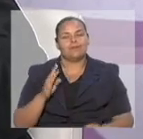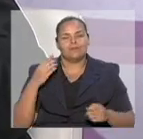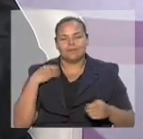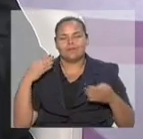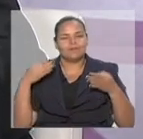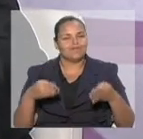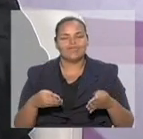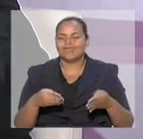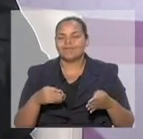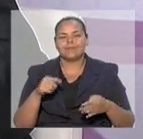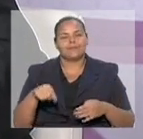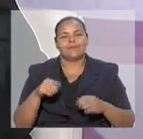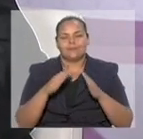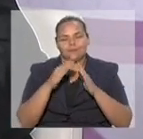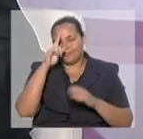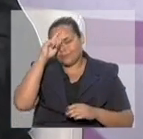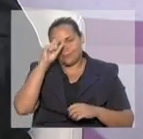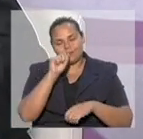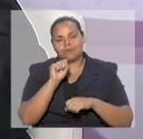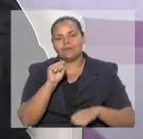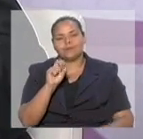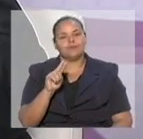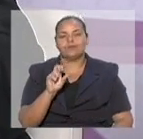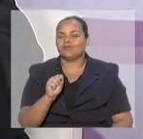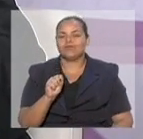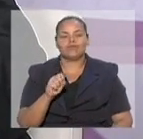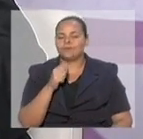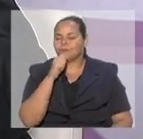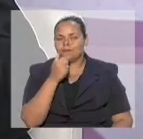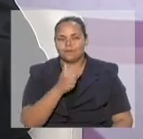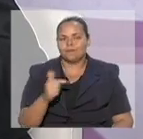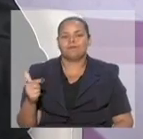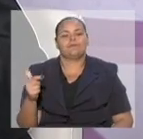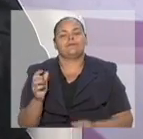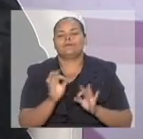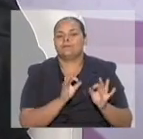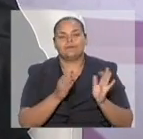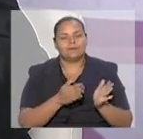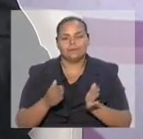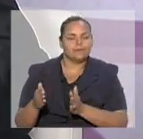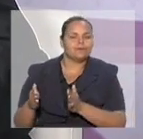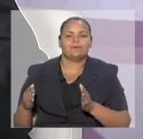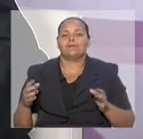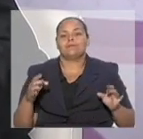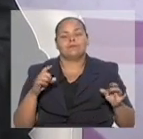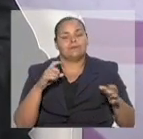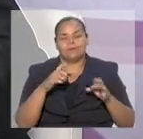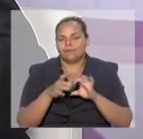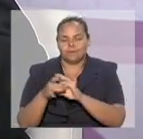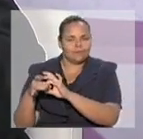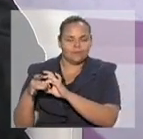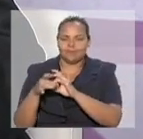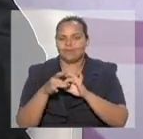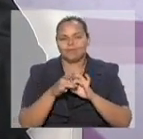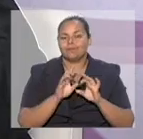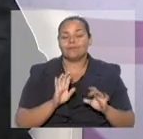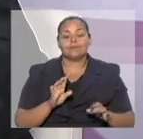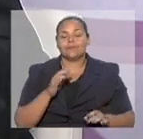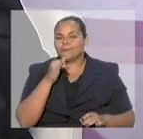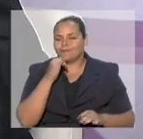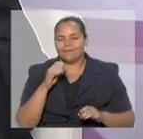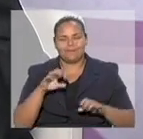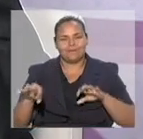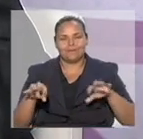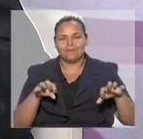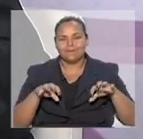efetivamente a nossa rede não está estruturada. A nossa rede não está organizada, não está interligada, ela está extremamente